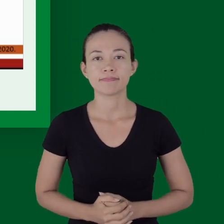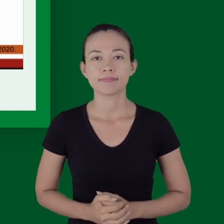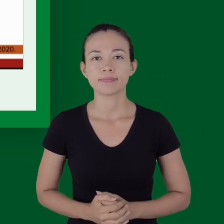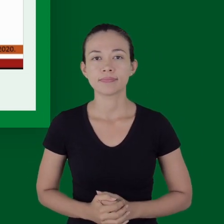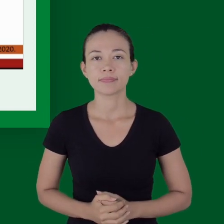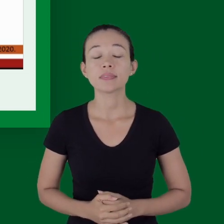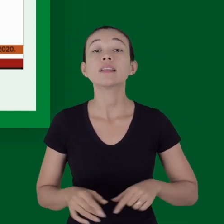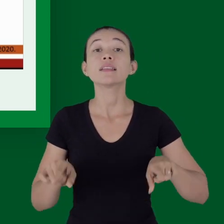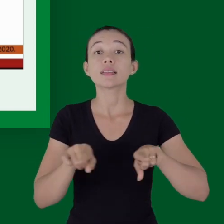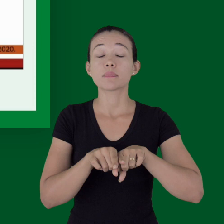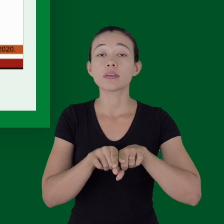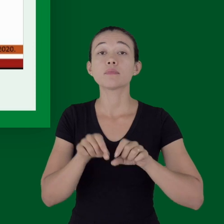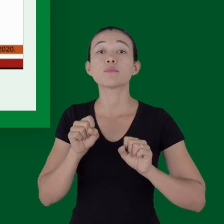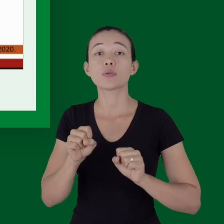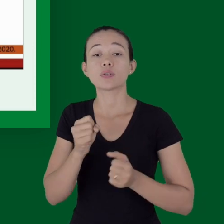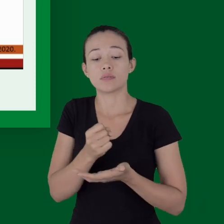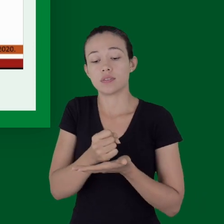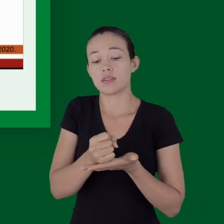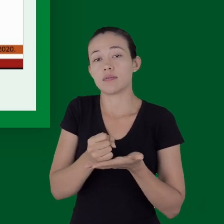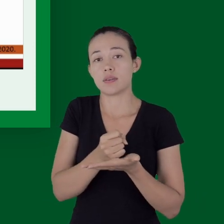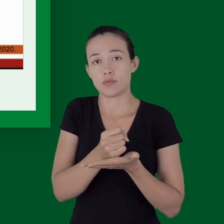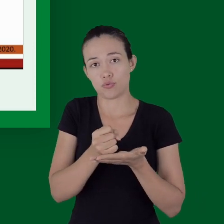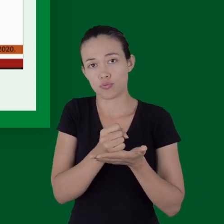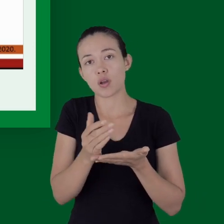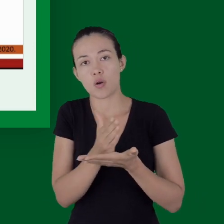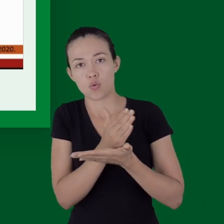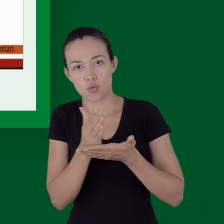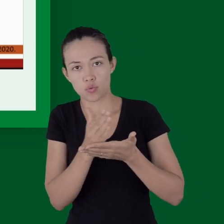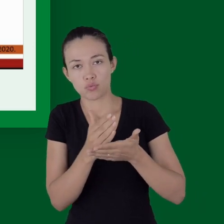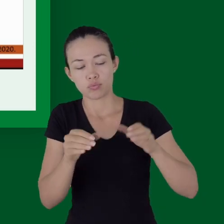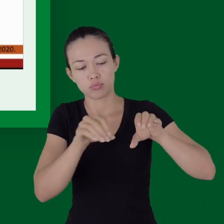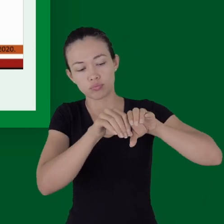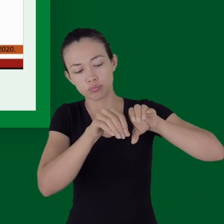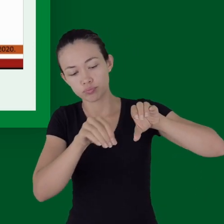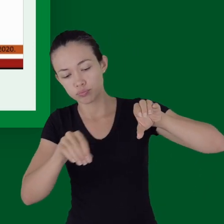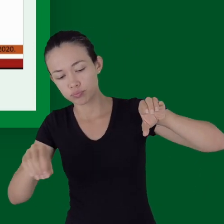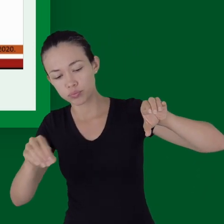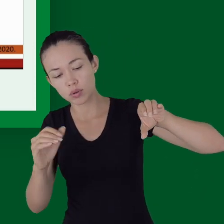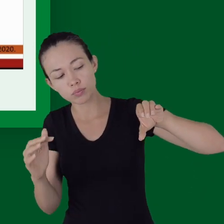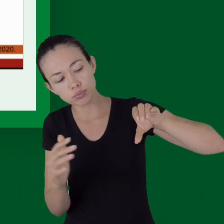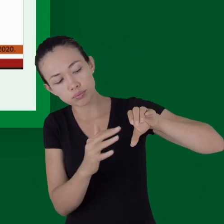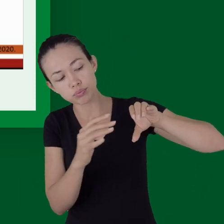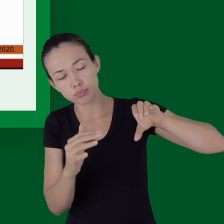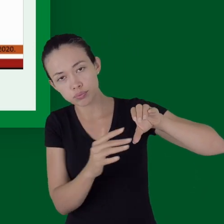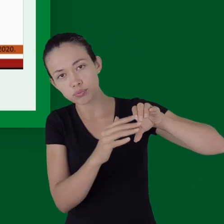E aqui também é quando a gente frisar as drogas que a gente pode fazer pelo tubo orotraqueal.